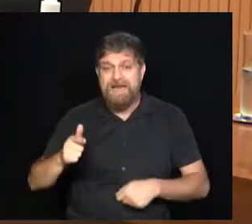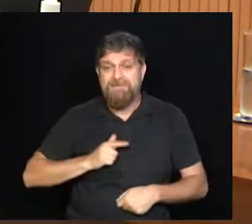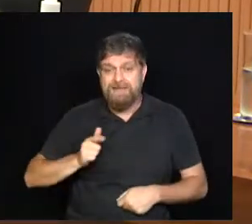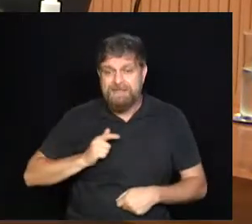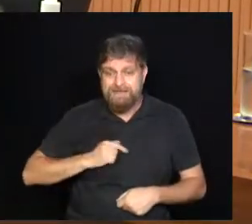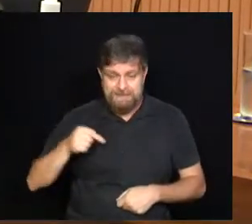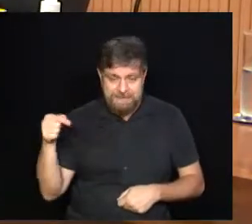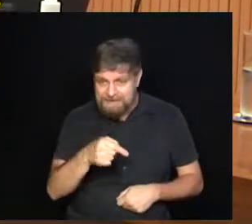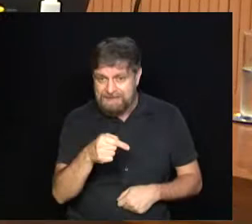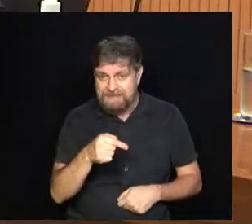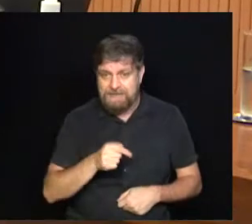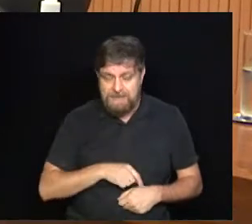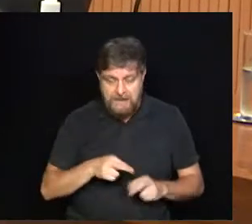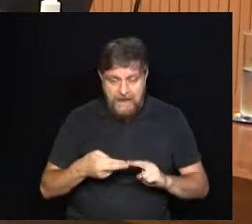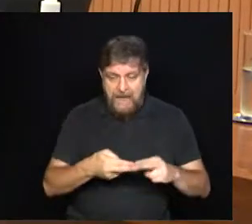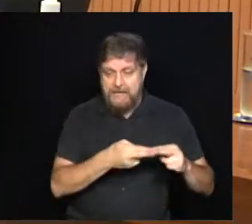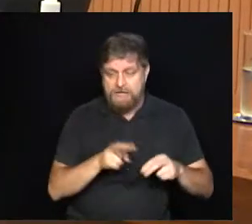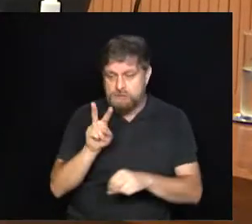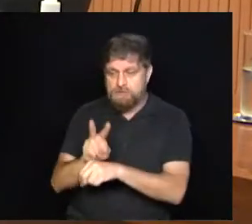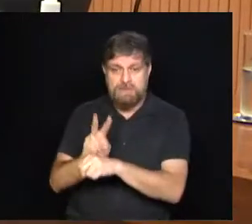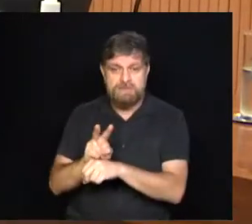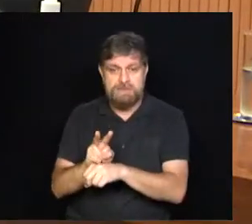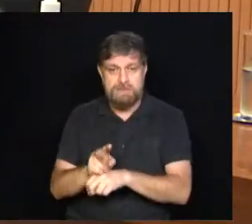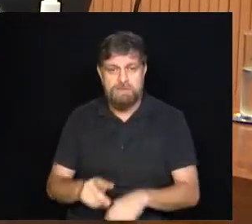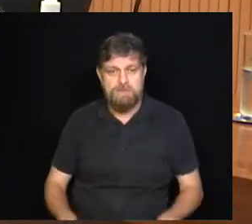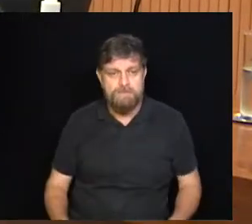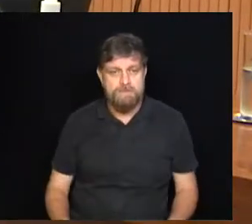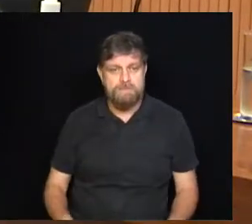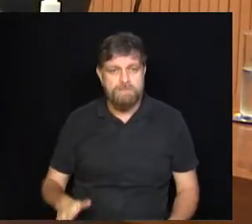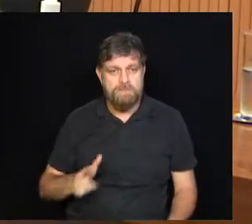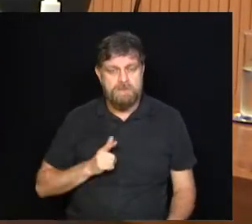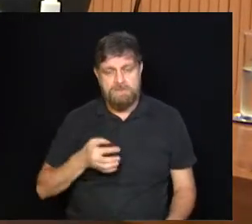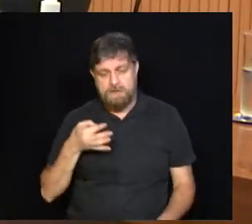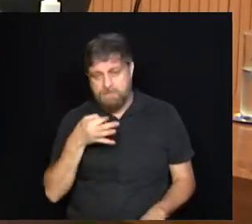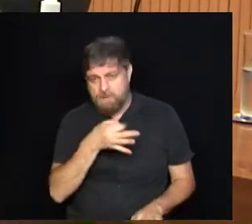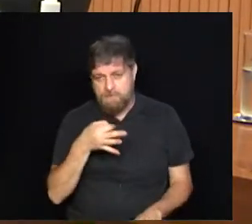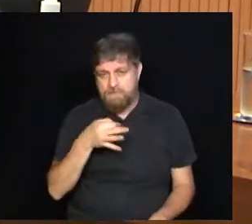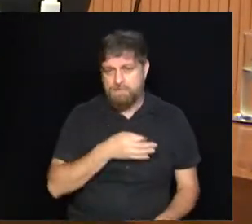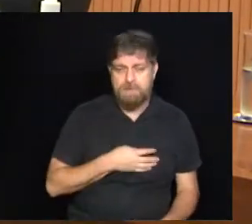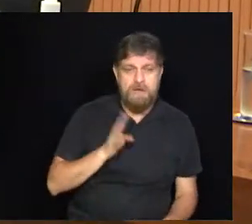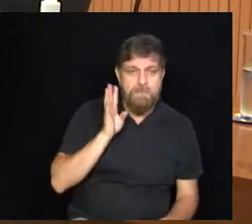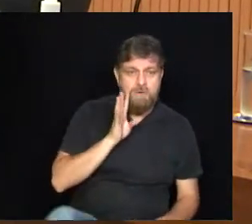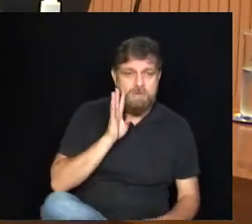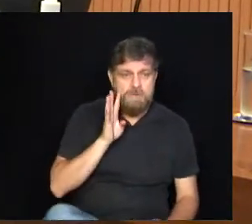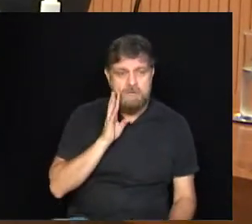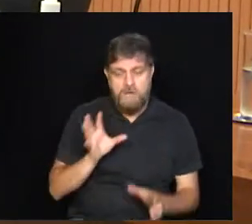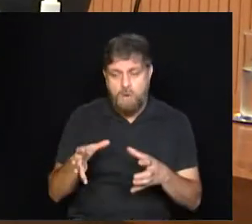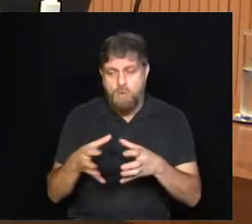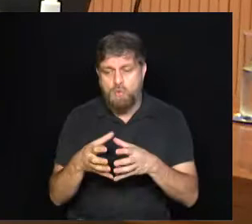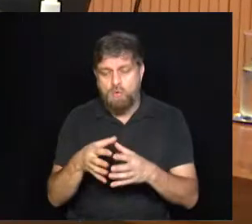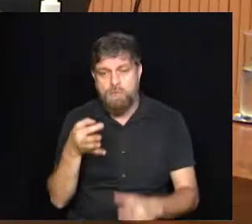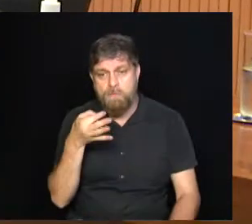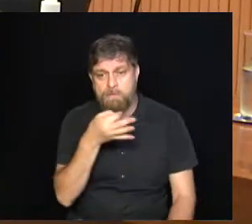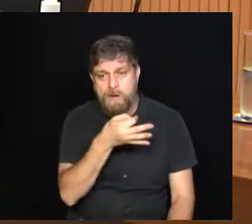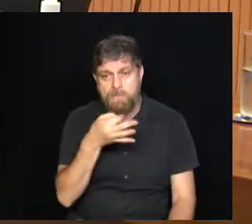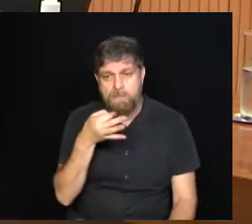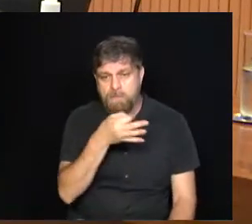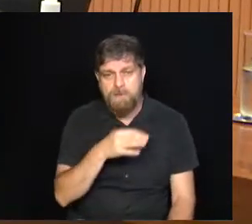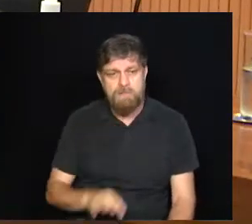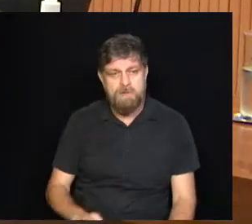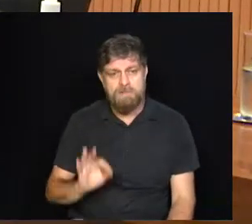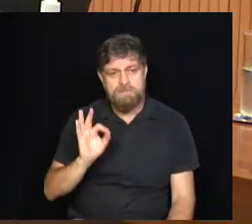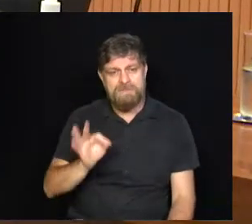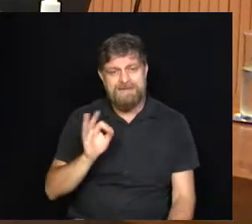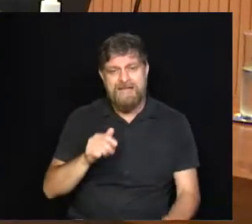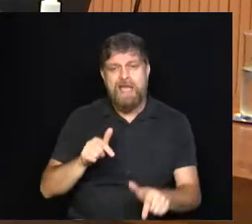de ter essa rede de proteção. Ouvi falar muito, e achei muito legal da equipe toda falar sobre isso, exatamente o trabalho